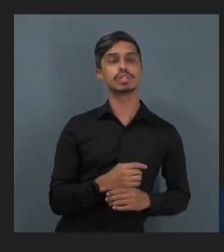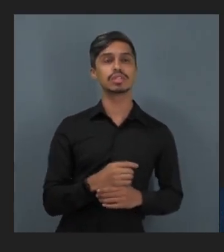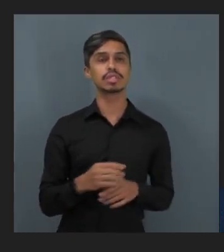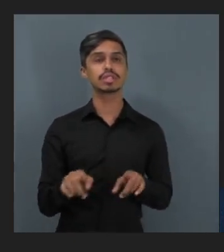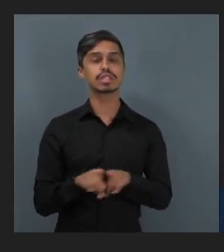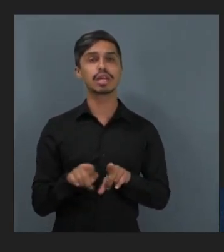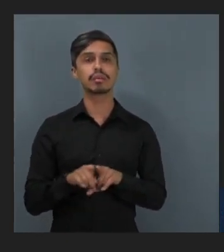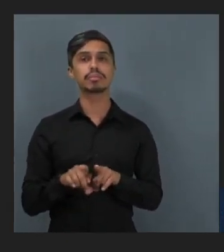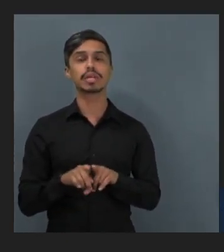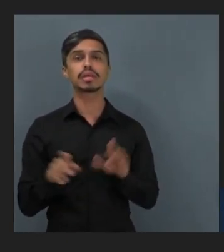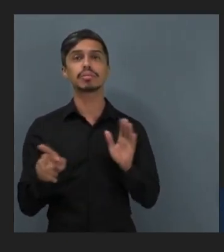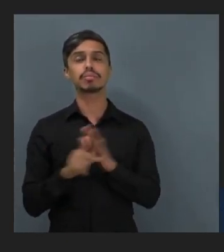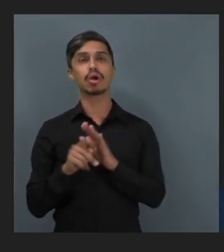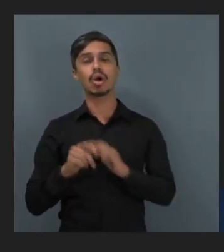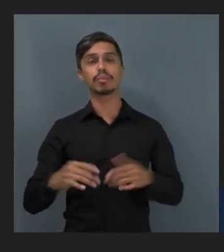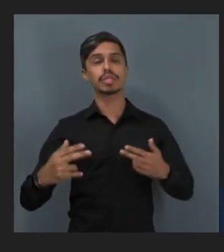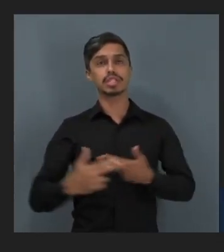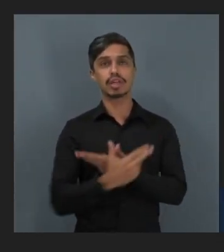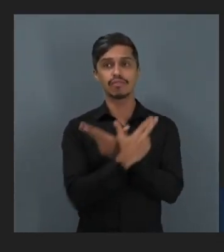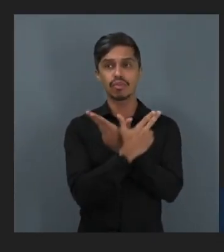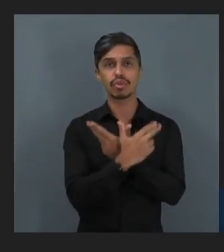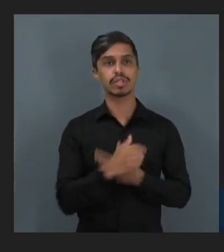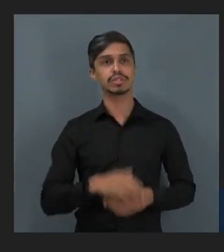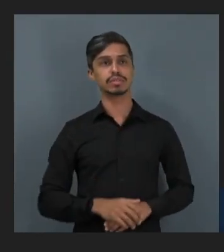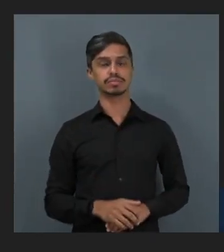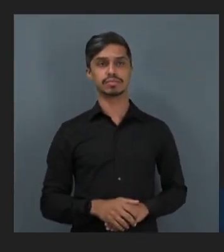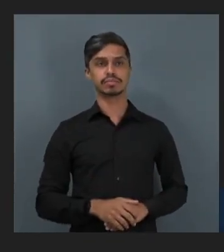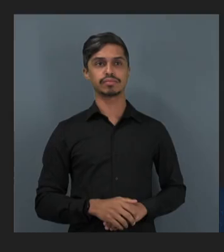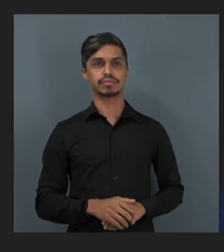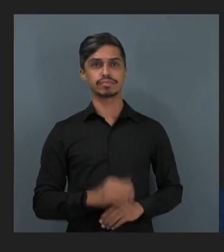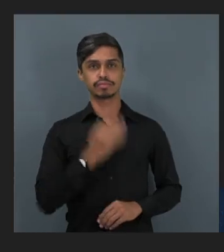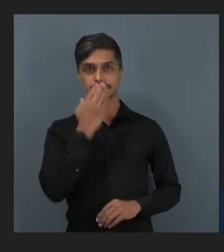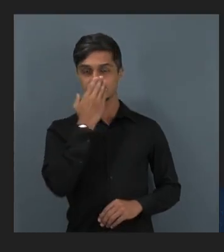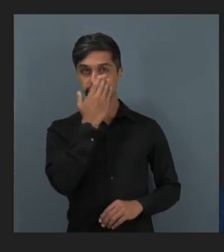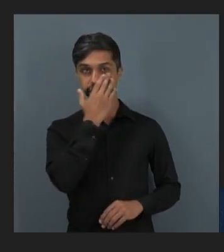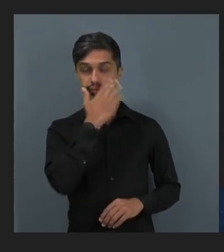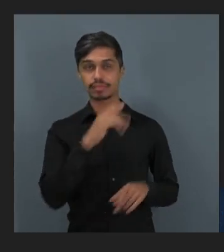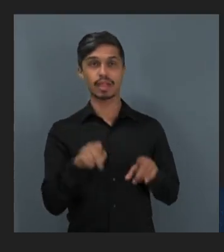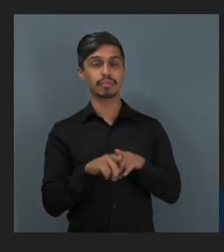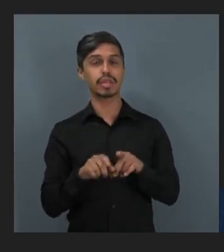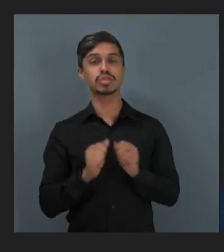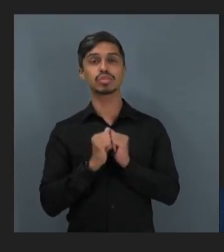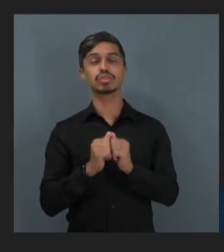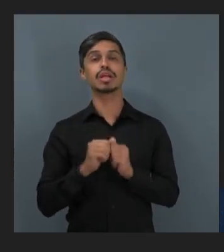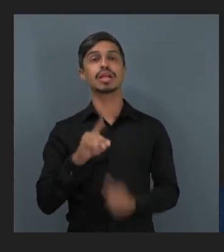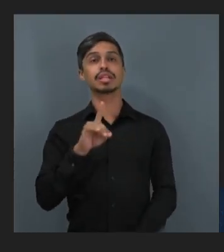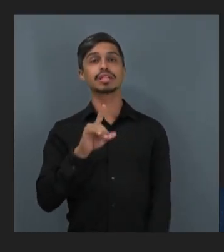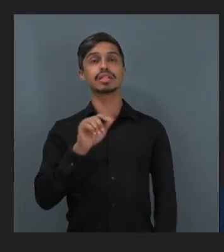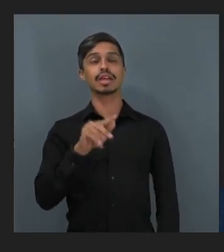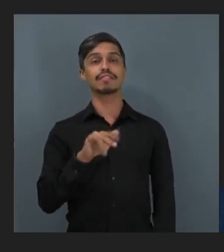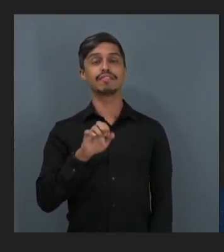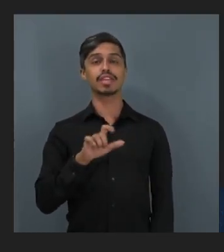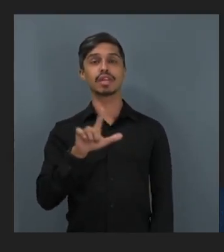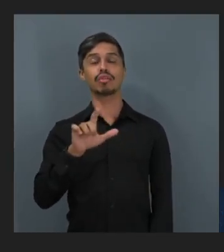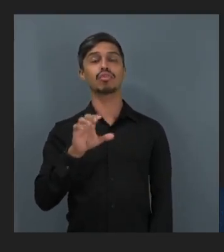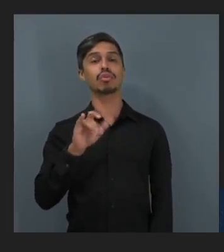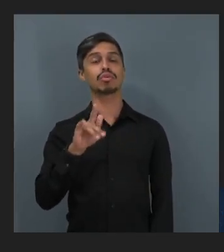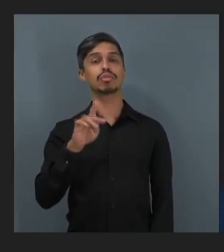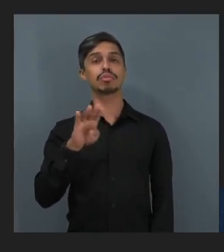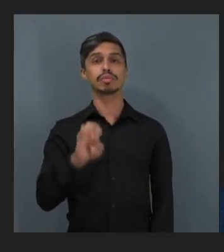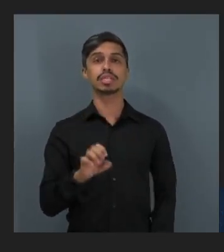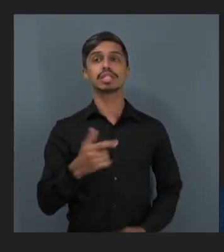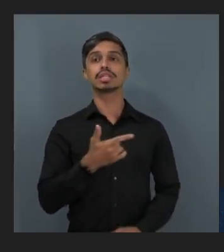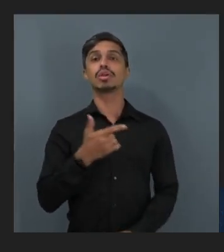Aérea Brasileira, né, ele já foi, inclusive, com o Davi Alcolumbre, né, depois foi no evento em